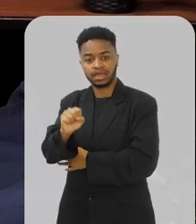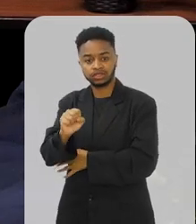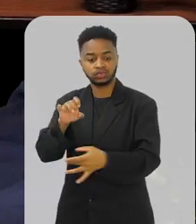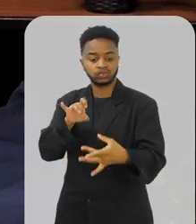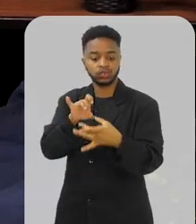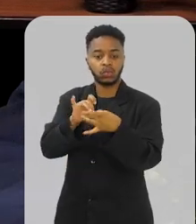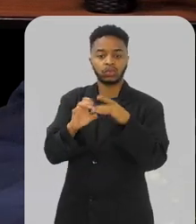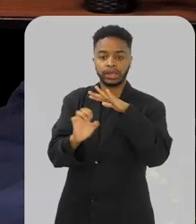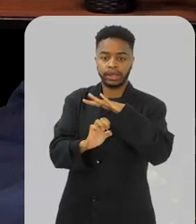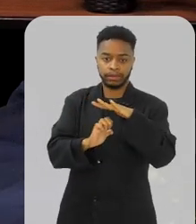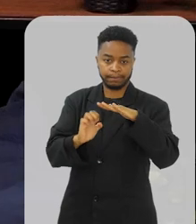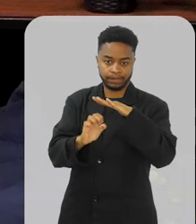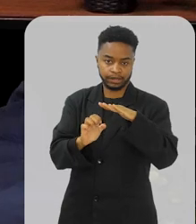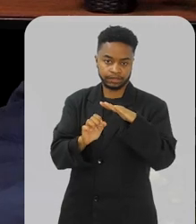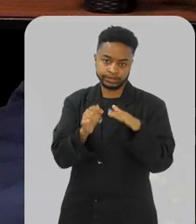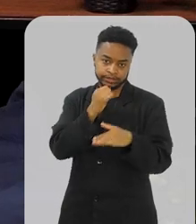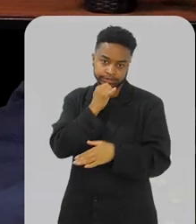cessionárias.